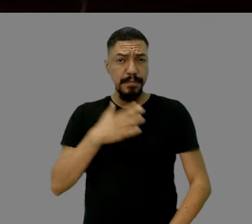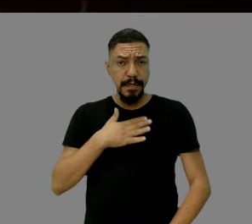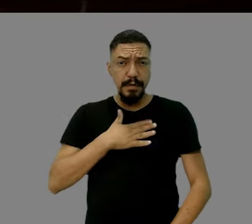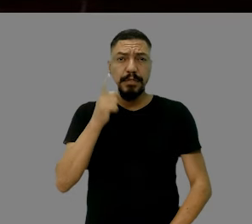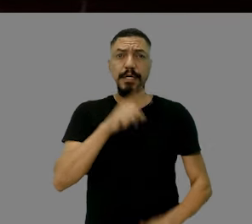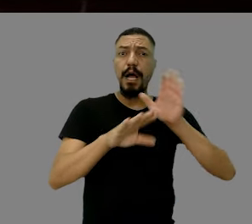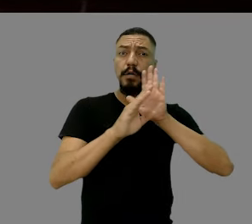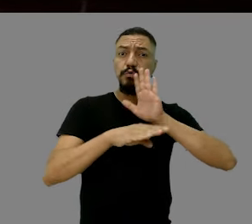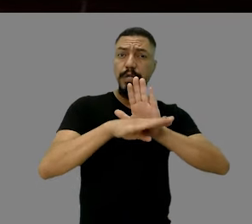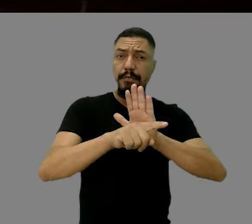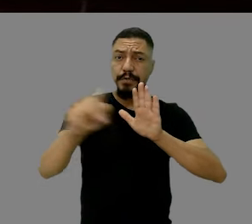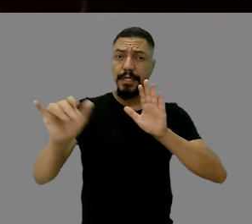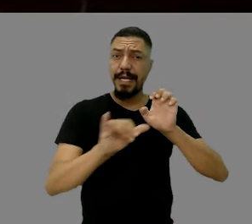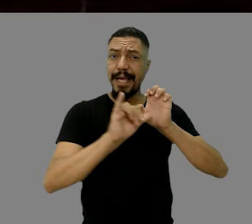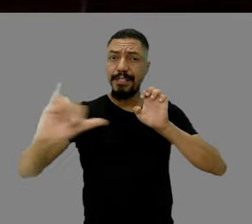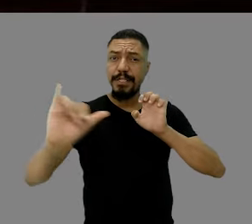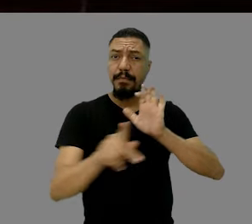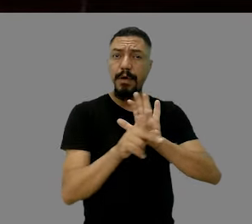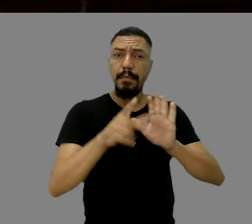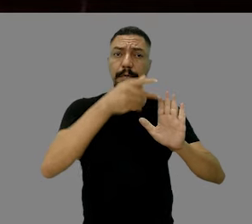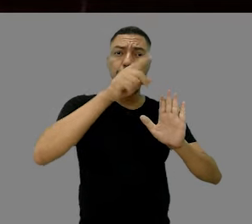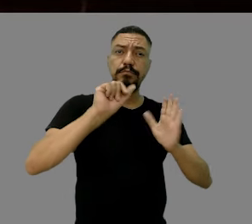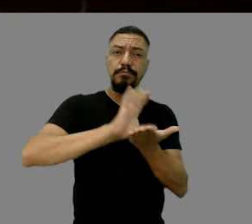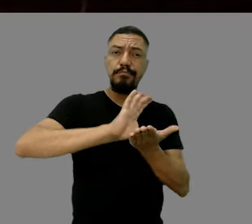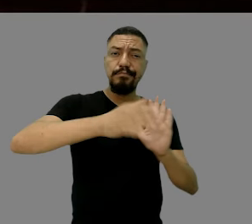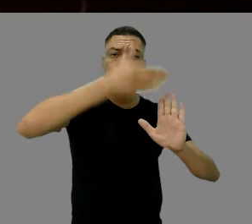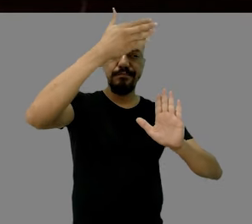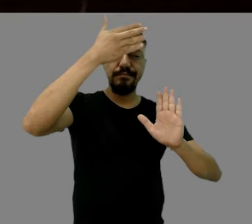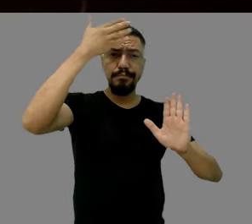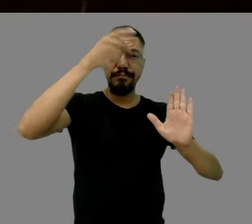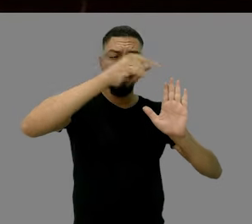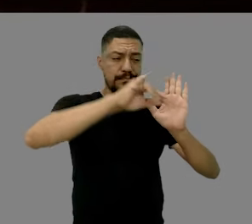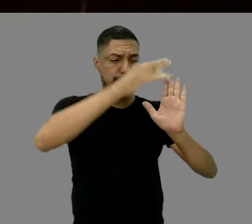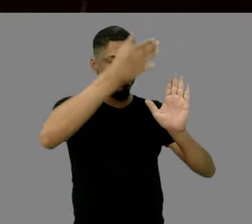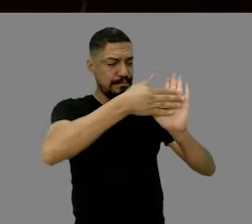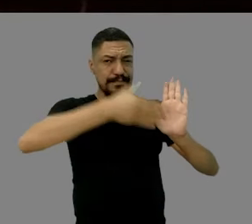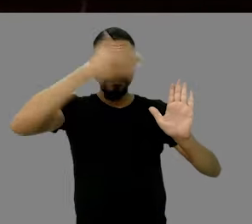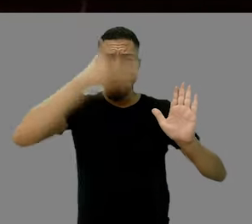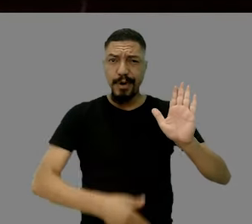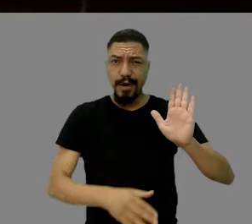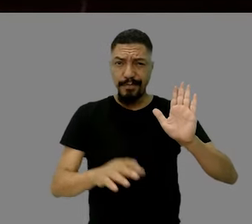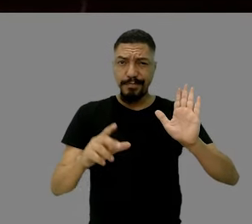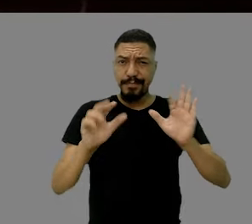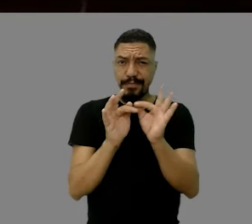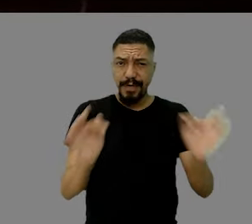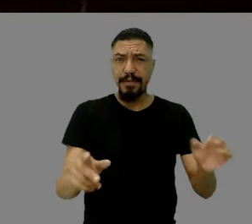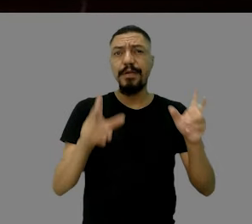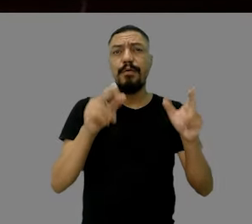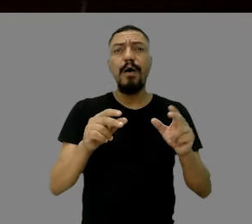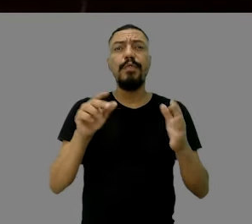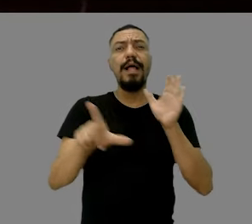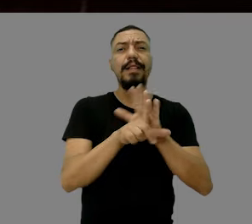em editais de prestação de contas simplificada, como, por exemplo, muitos editais municipais da Paulo Gustavo, quanto